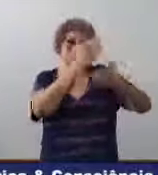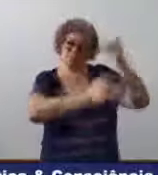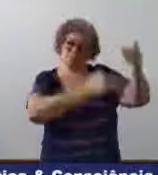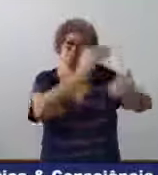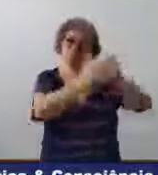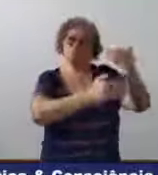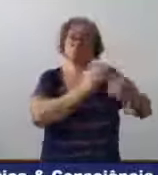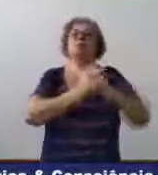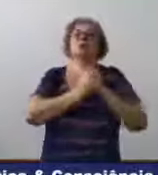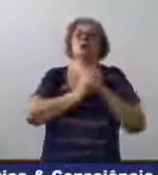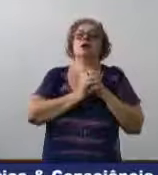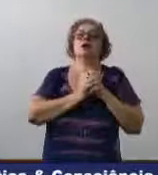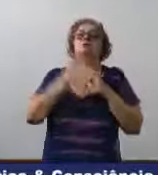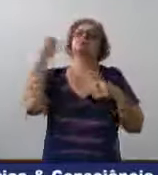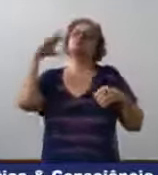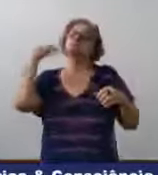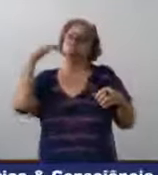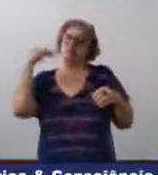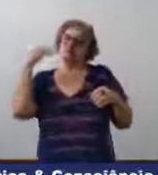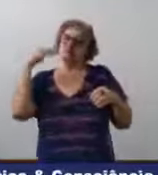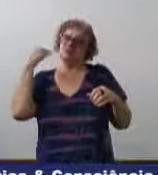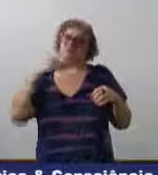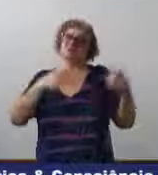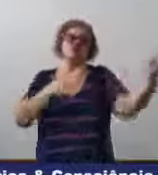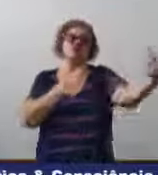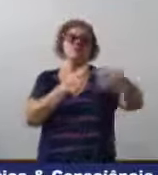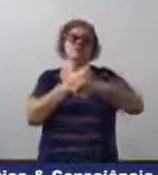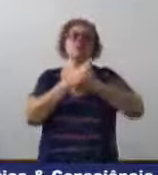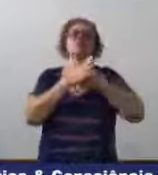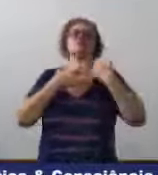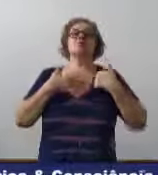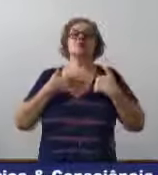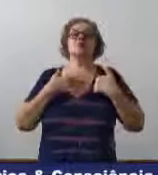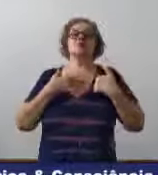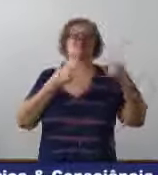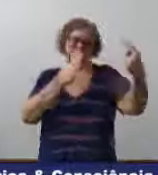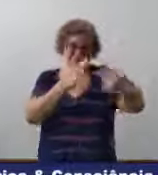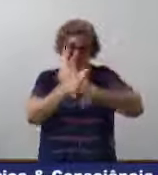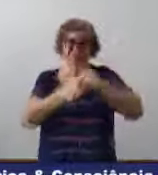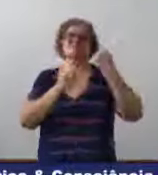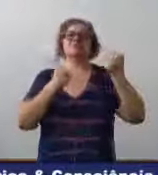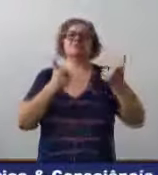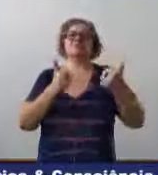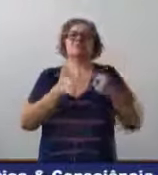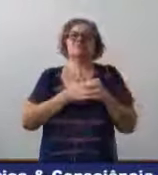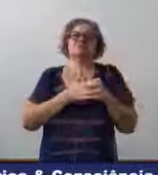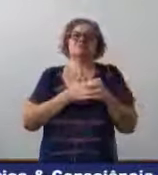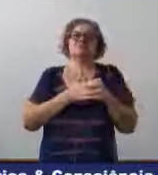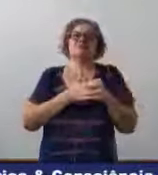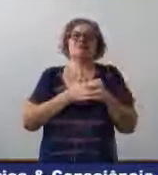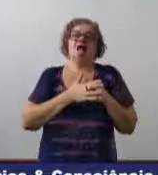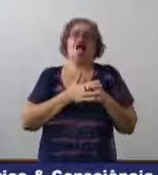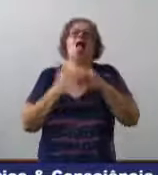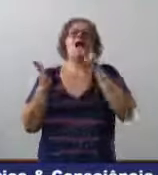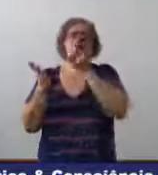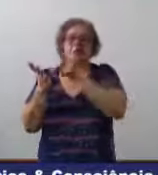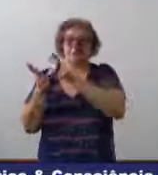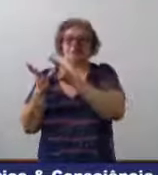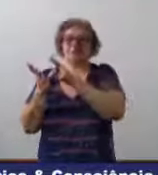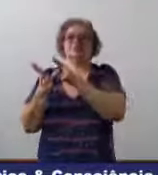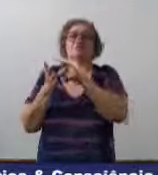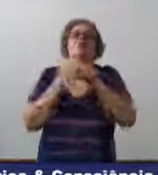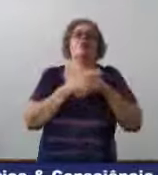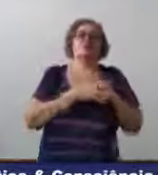muito tempo para que eles se fizessem a pergunta instigadora da quebra de